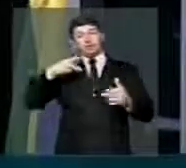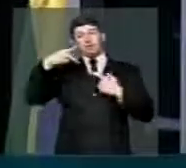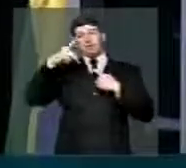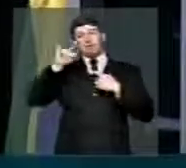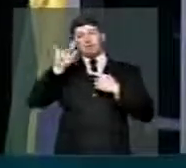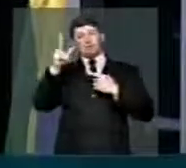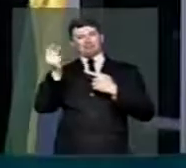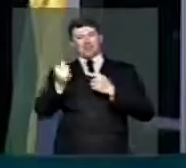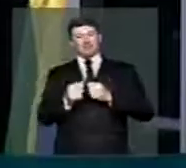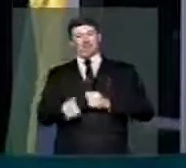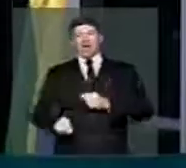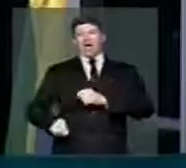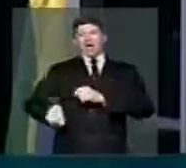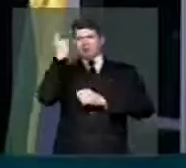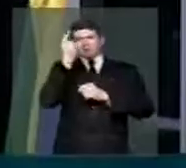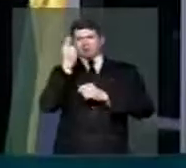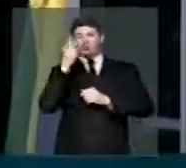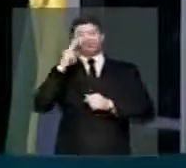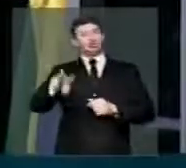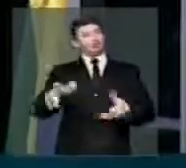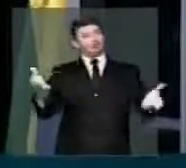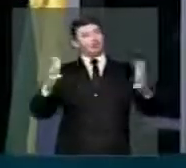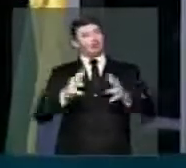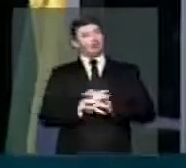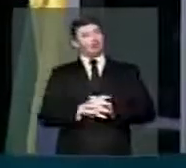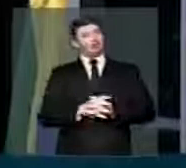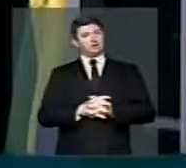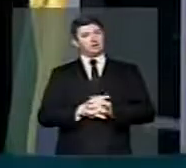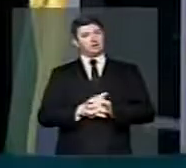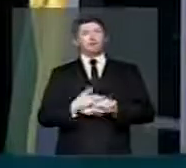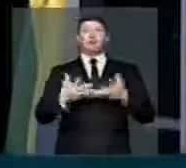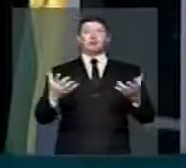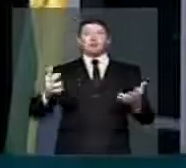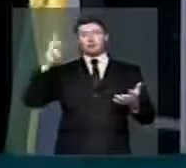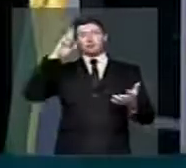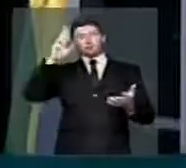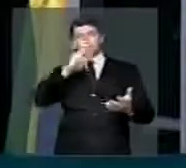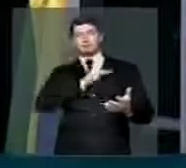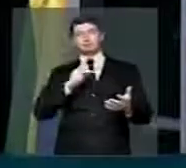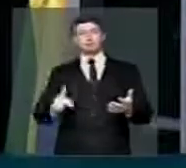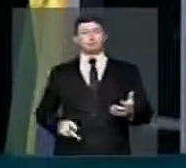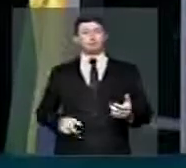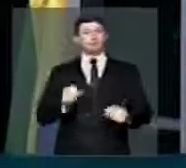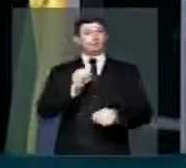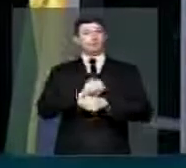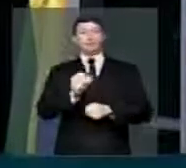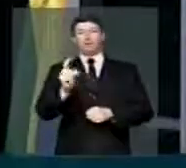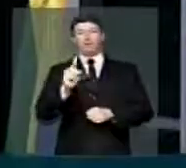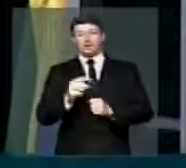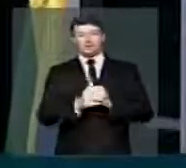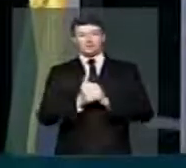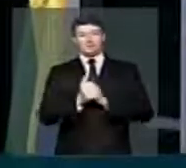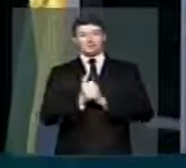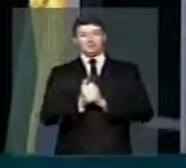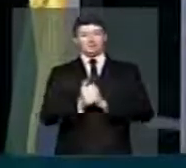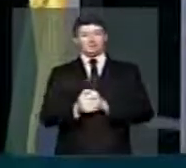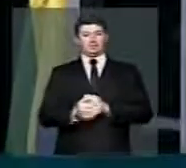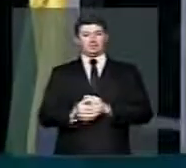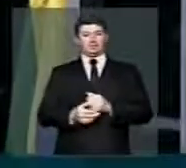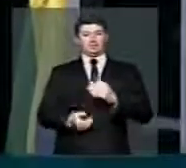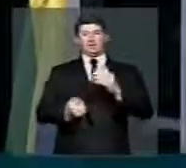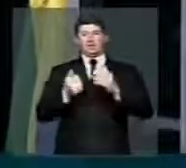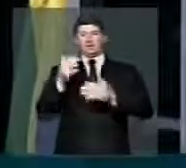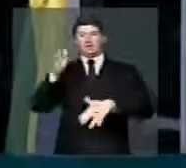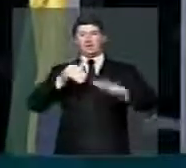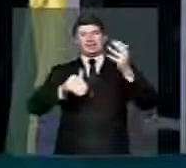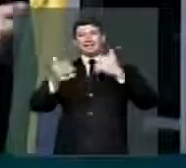Padilha, e esse absurdo que nós estamos vivendo. Aí, senhor presidente, não para. Importação de